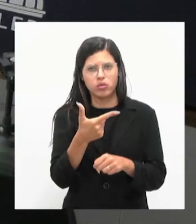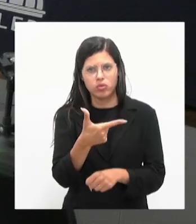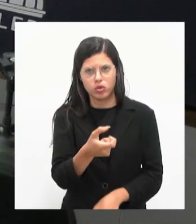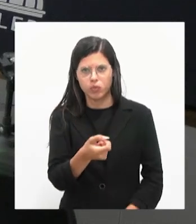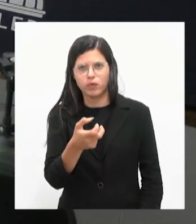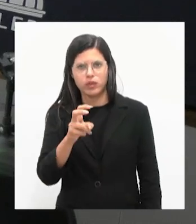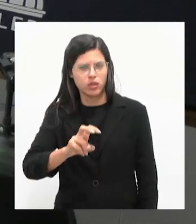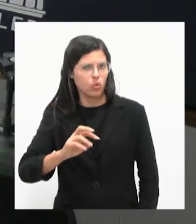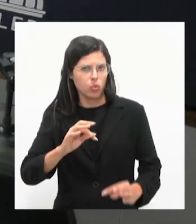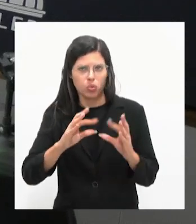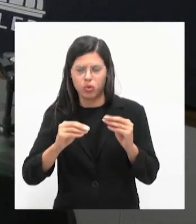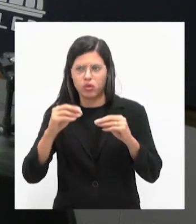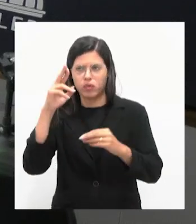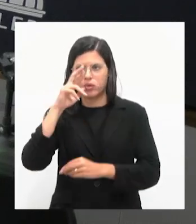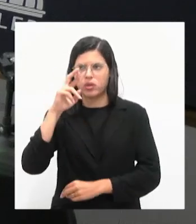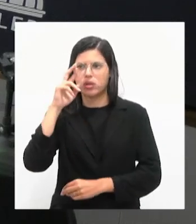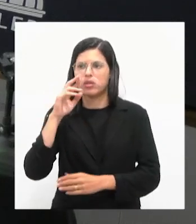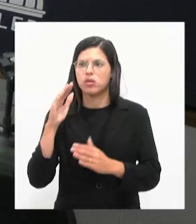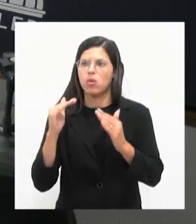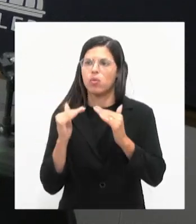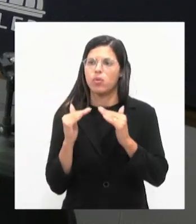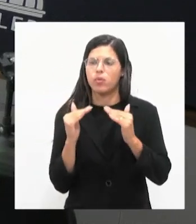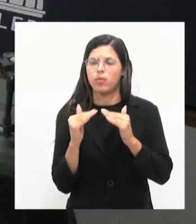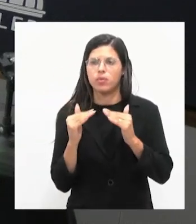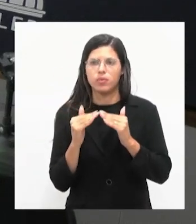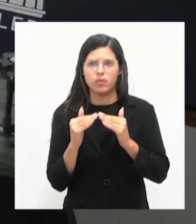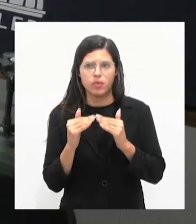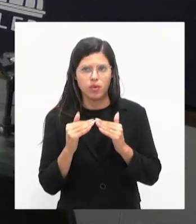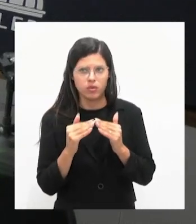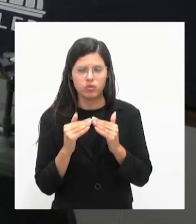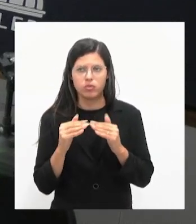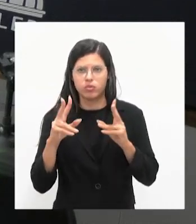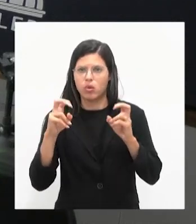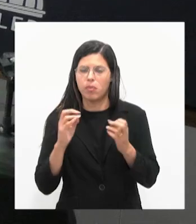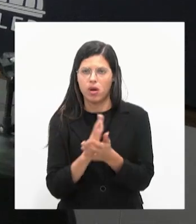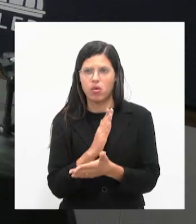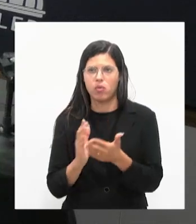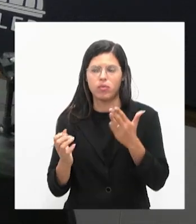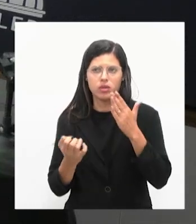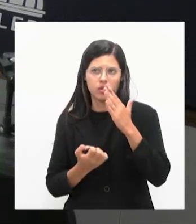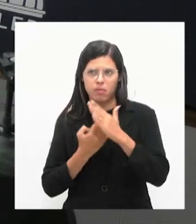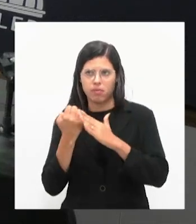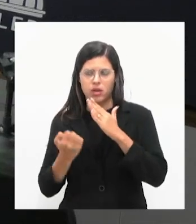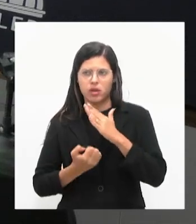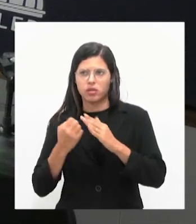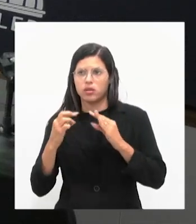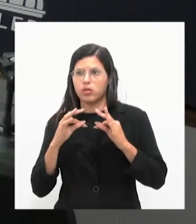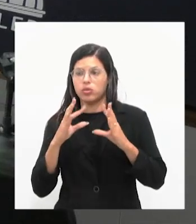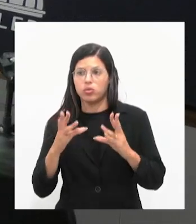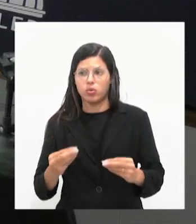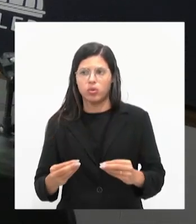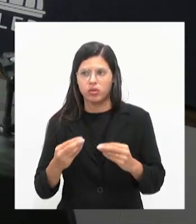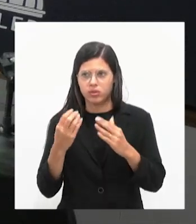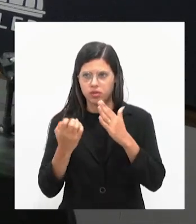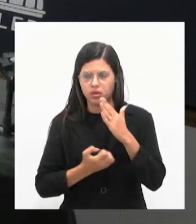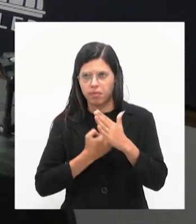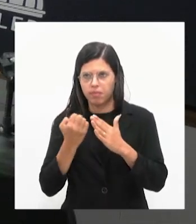fiscalizações. Concordo com o senhor com relação a algumas empresas, de fato, todas as empresas